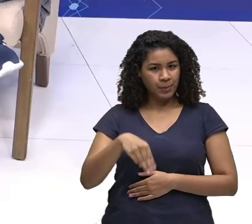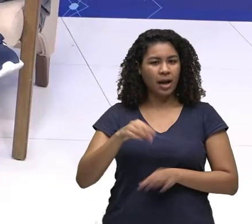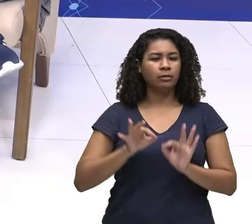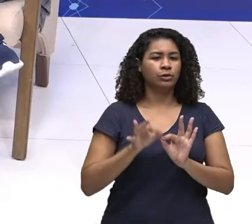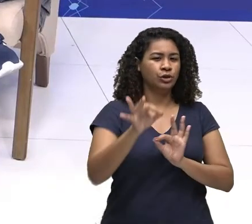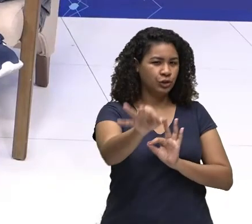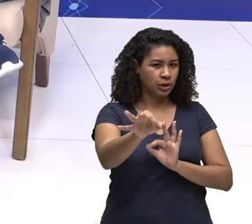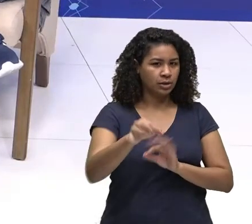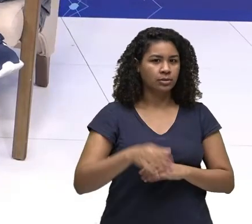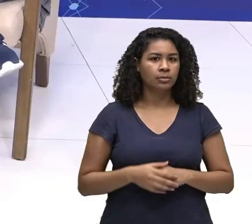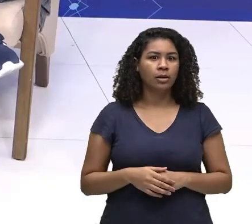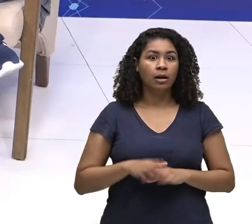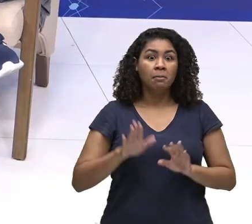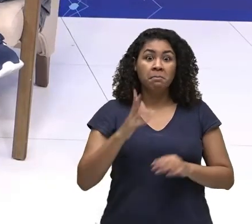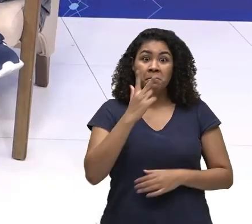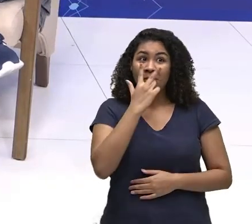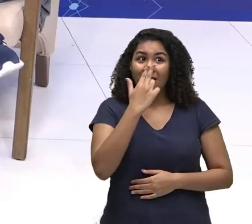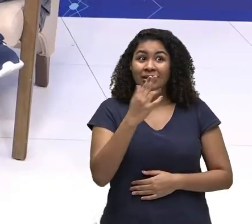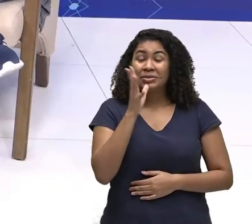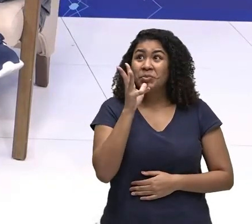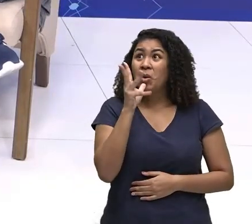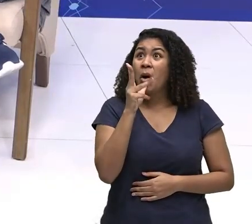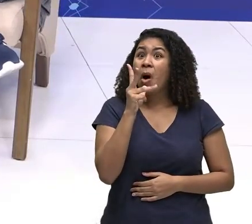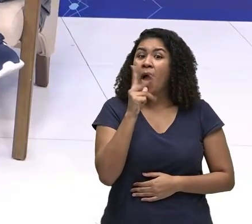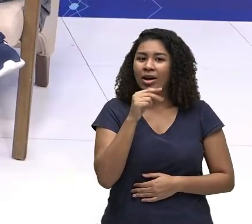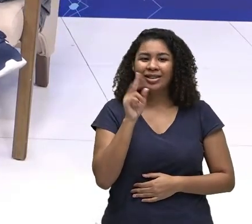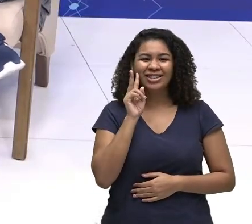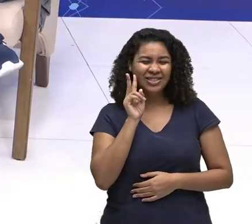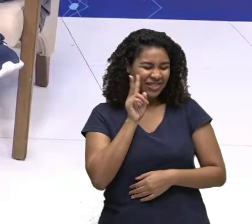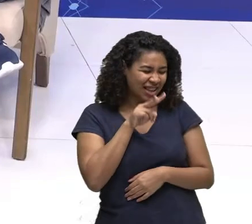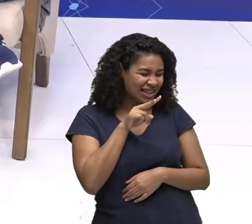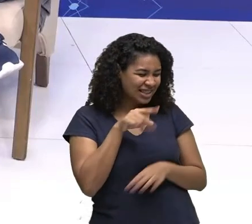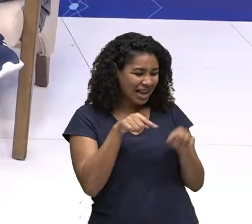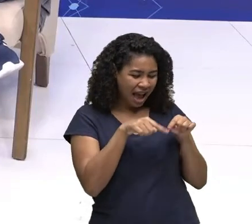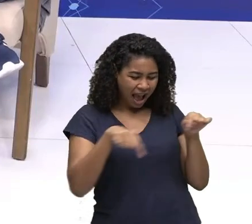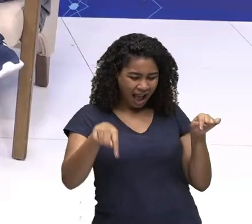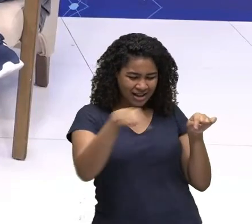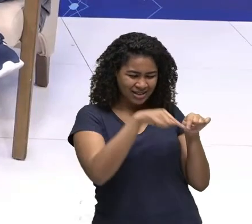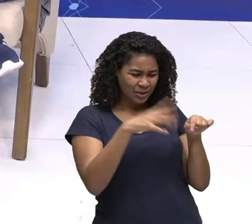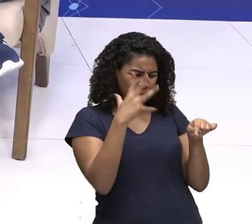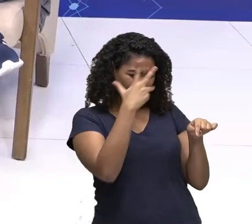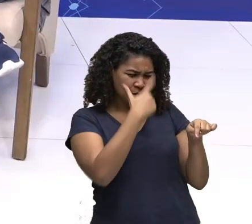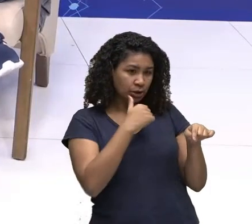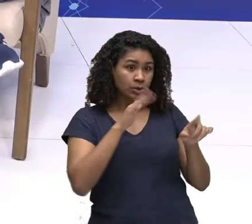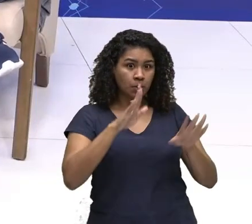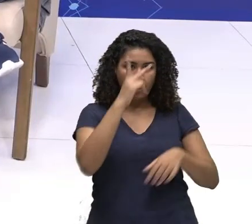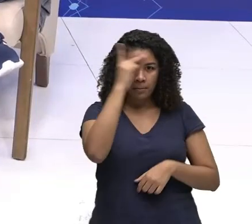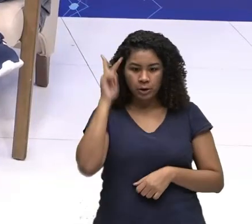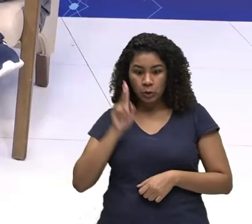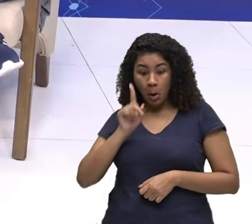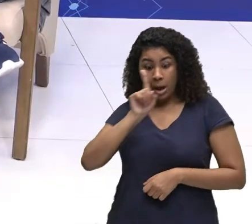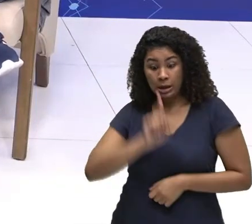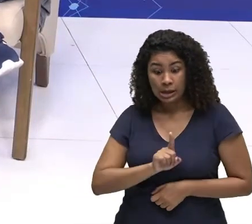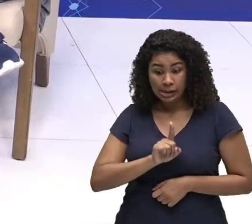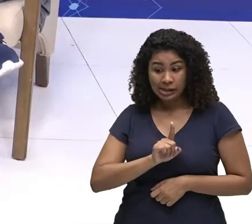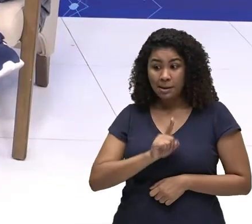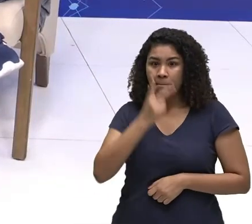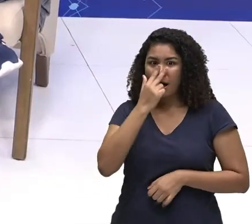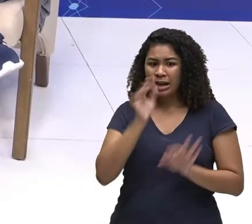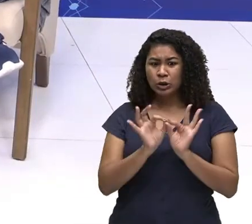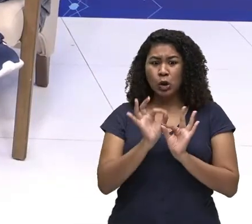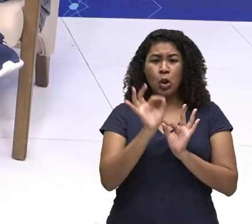Parece que a pista ela fica longuíssima, a gente olhando é bonita a pista do atletismo, mas você correndo, a pista ganha